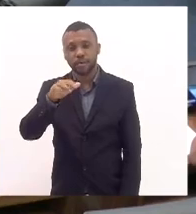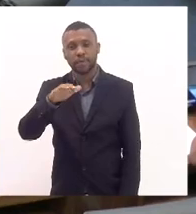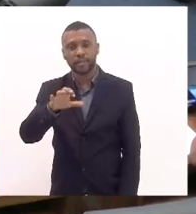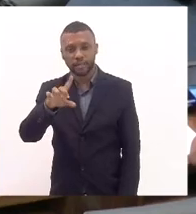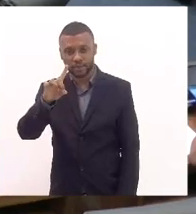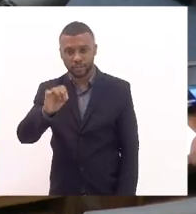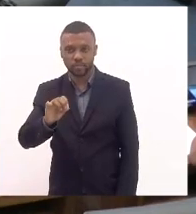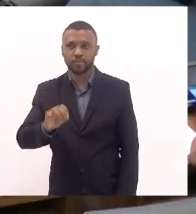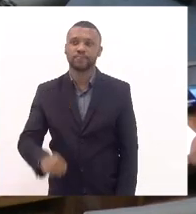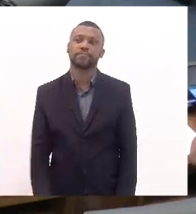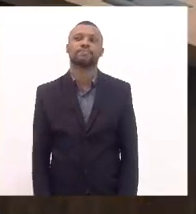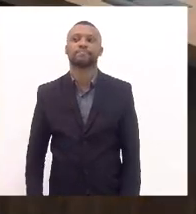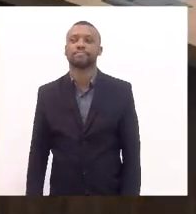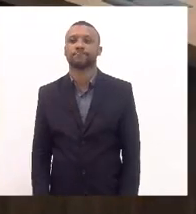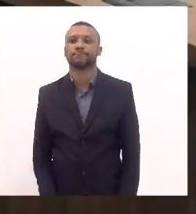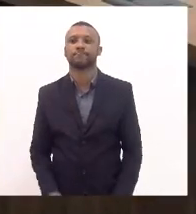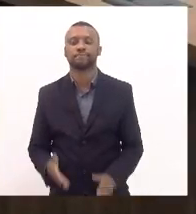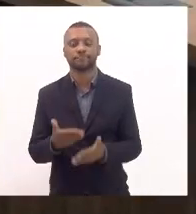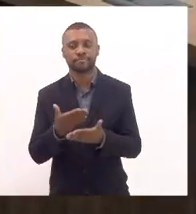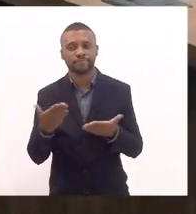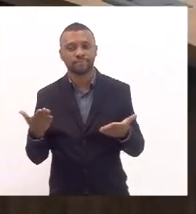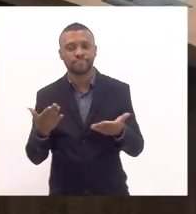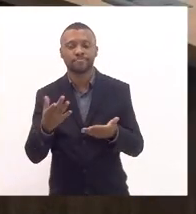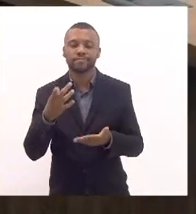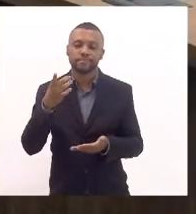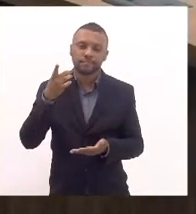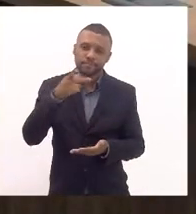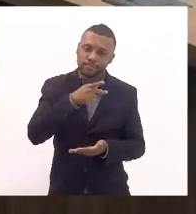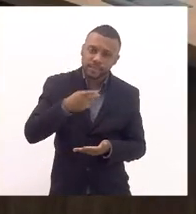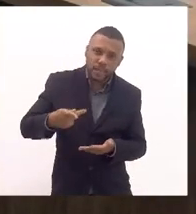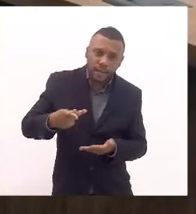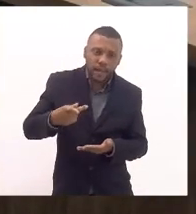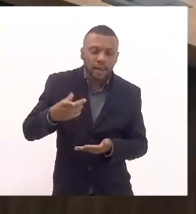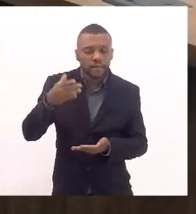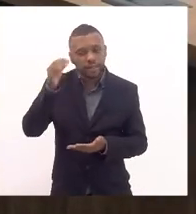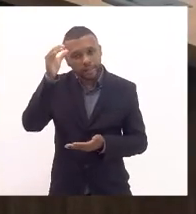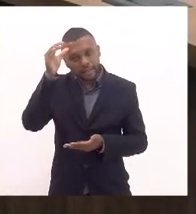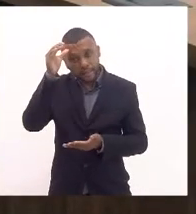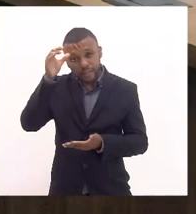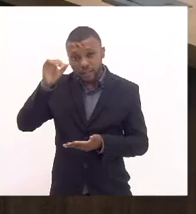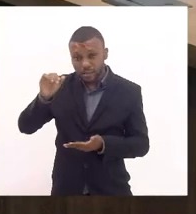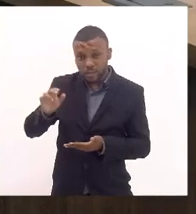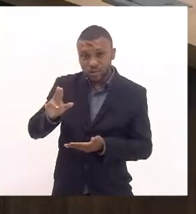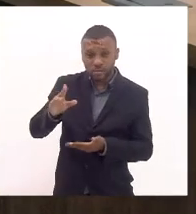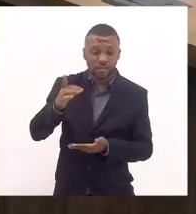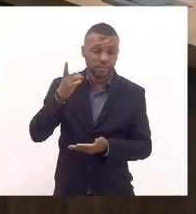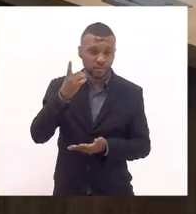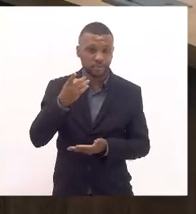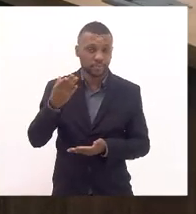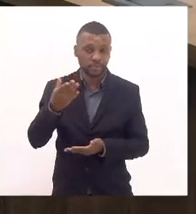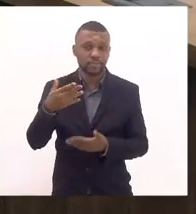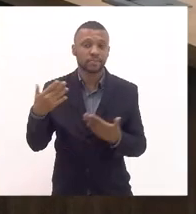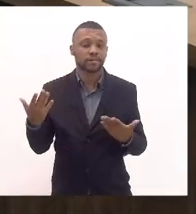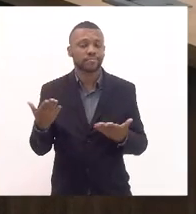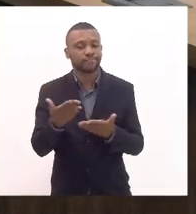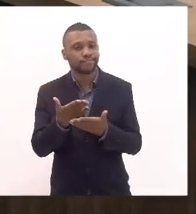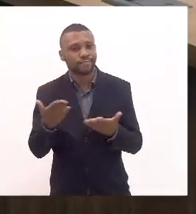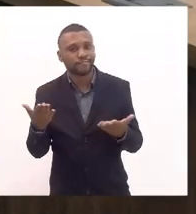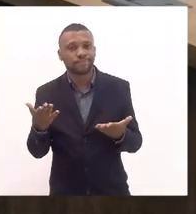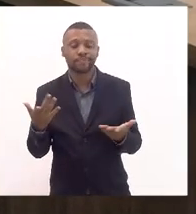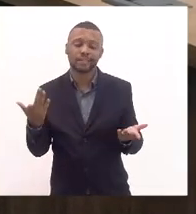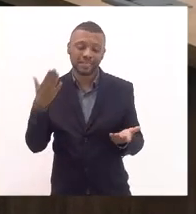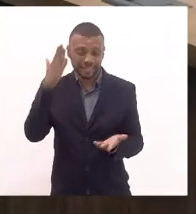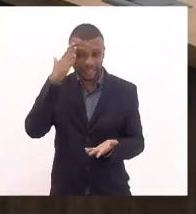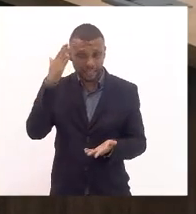o senhor presidente senhora deputada a tia Ju senhoras e senhores deputados é agetransp tem deixado a